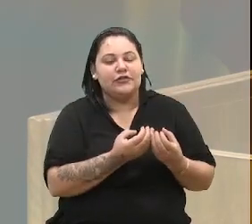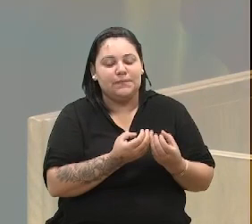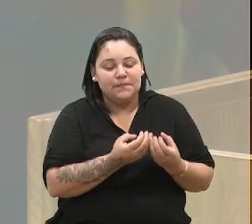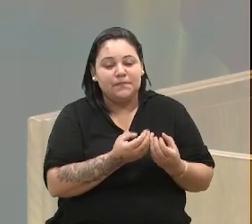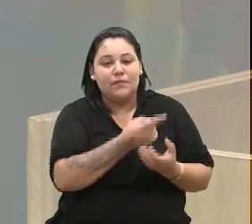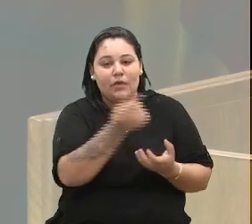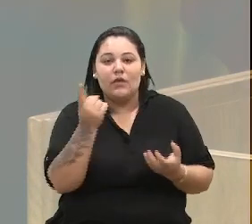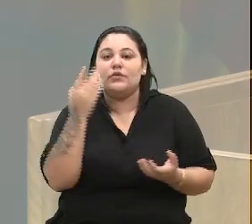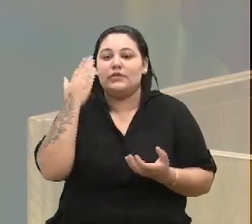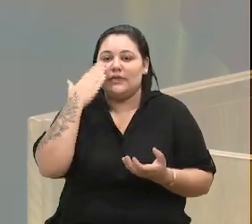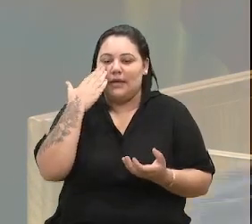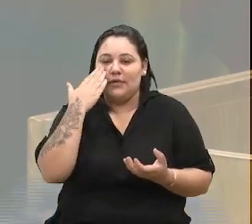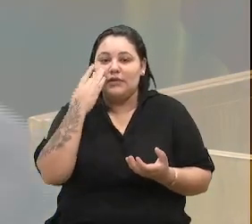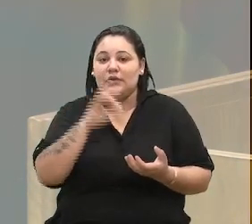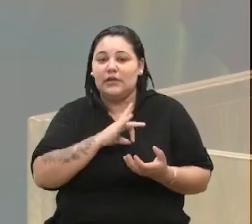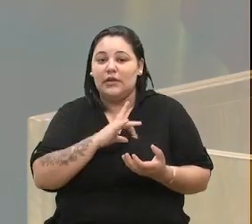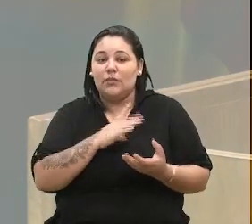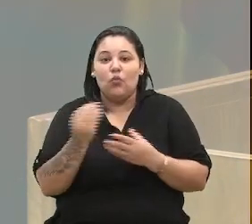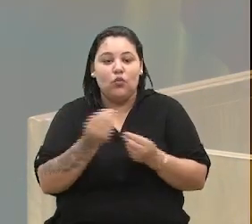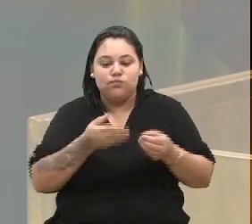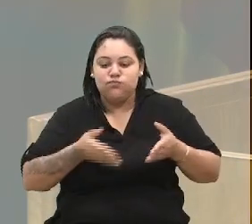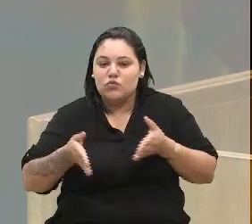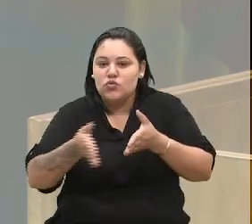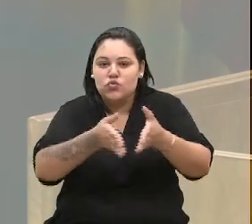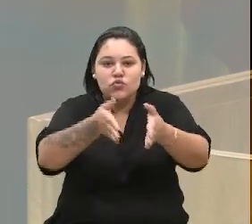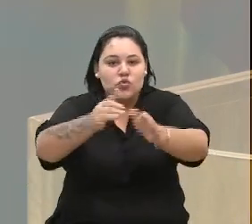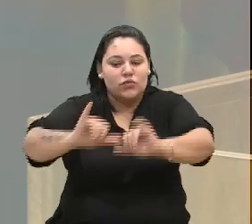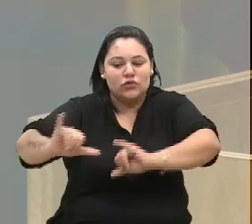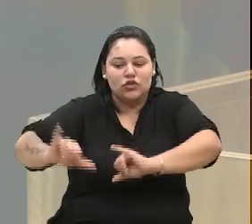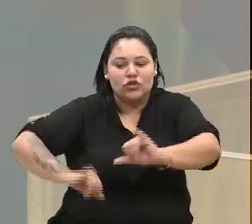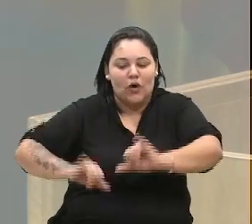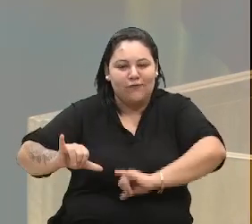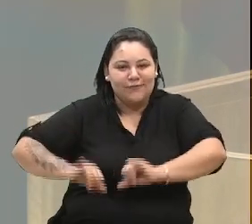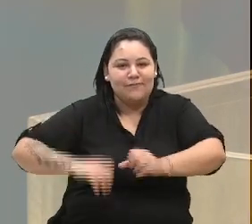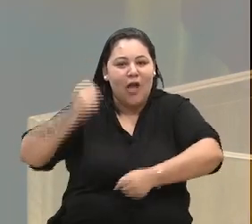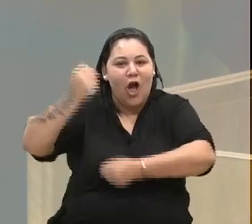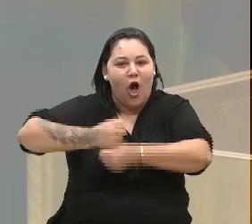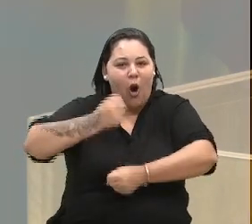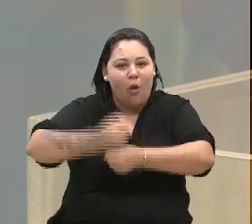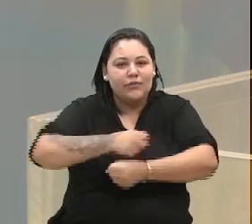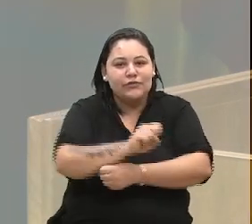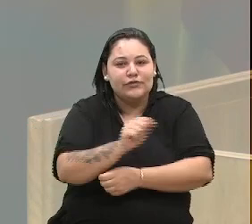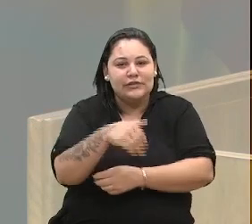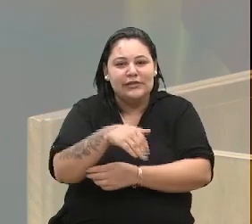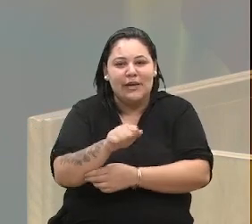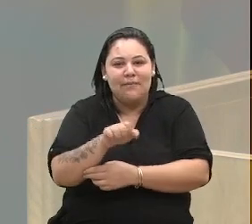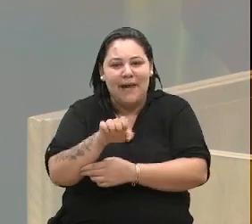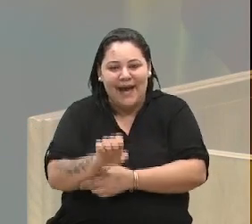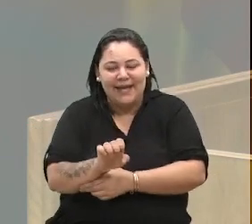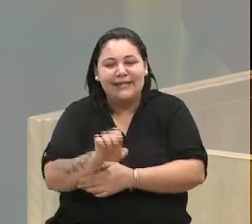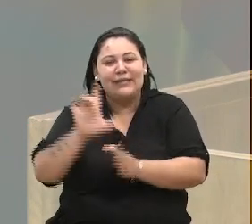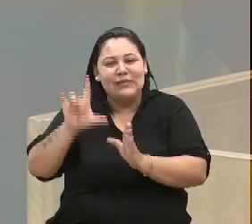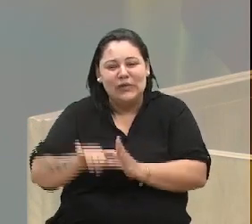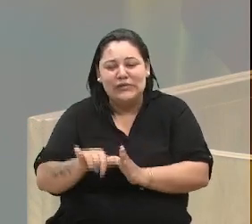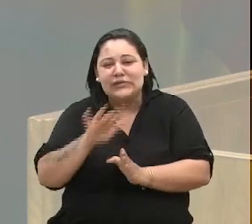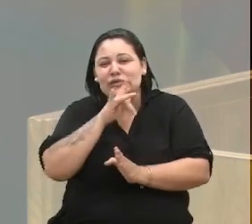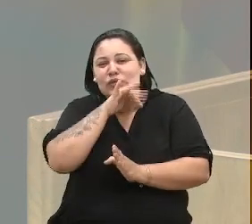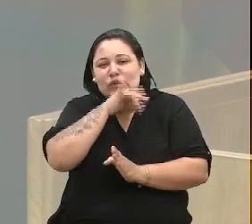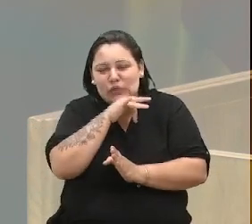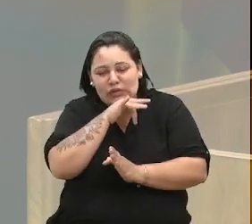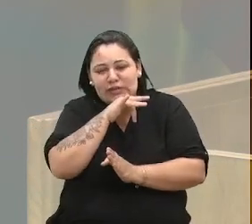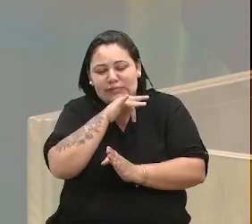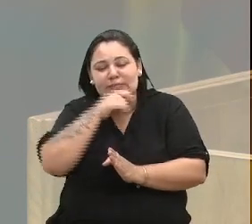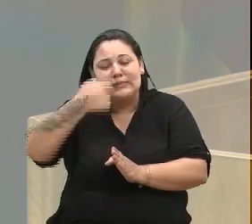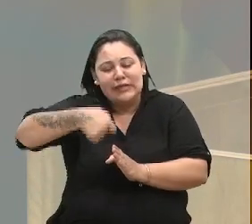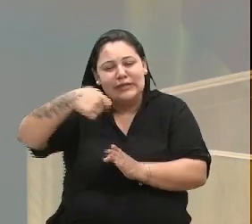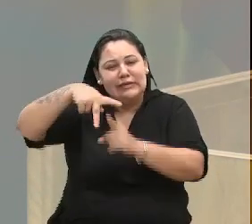sabe que muitas ruas sofreram intervenções do SAMAI, que ficaram em condições ruins, mas, ao mesmo tempo,